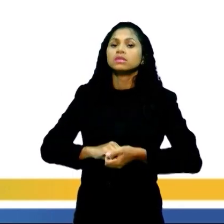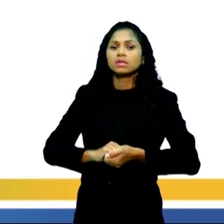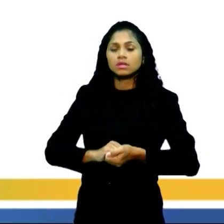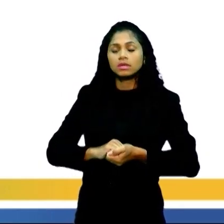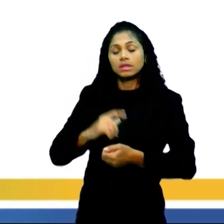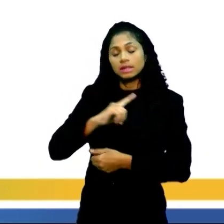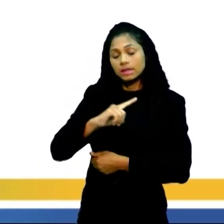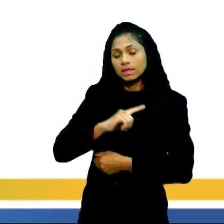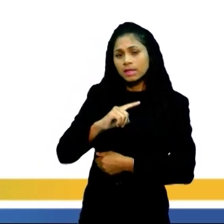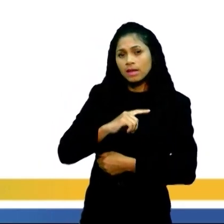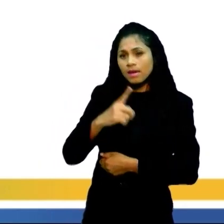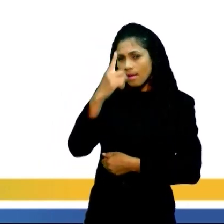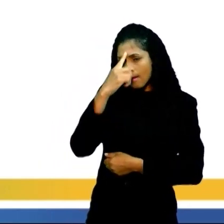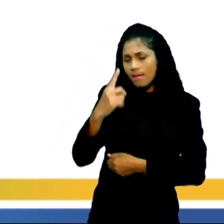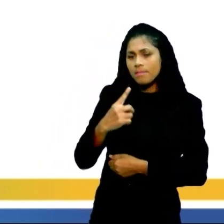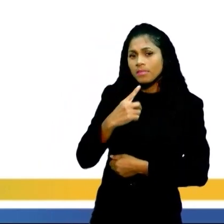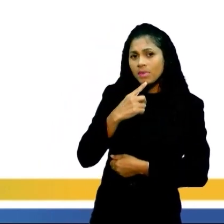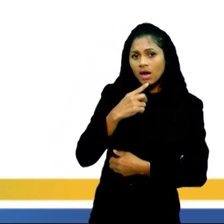assentos de ônibus,